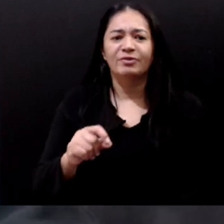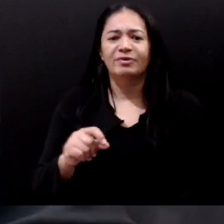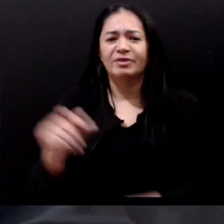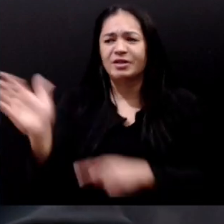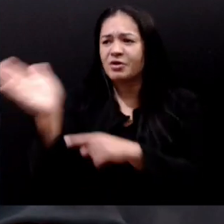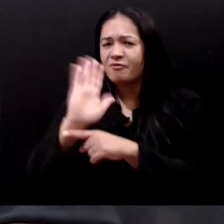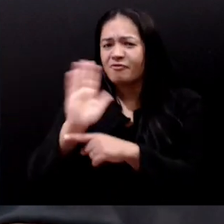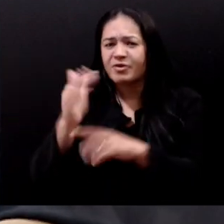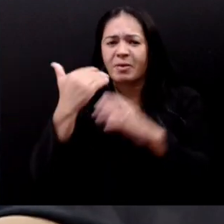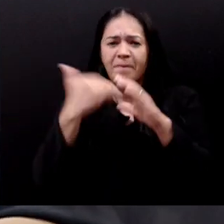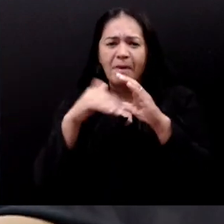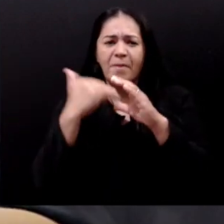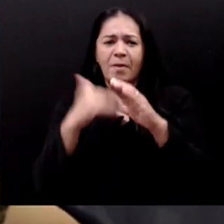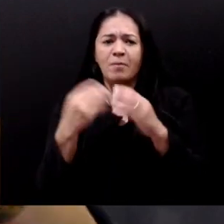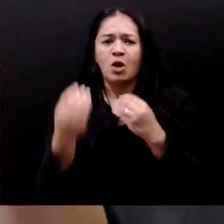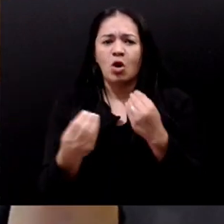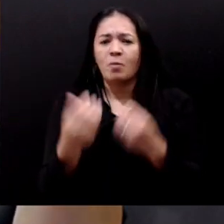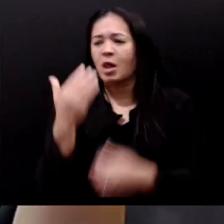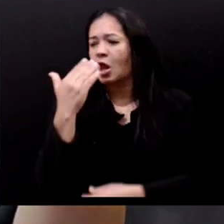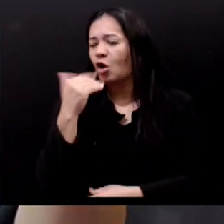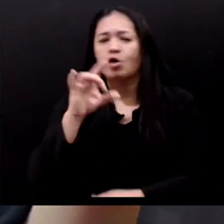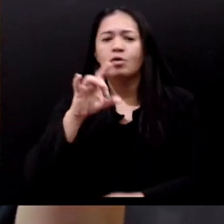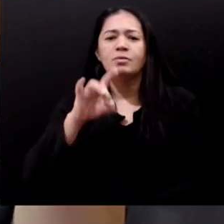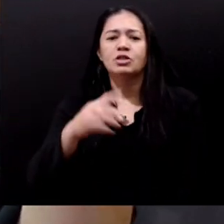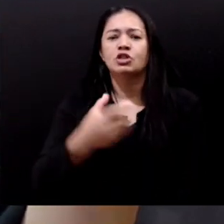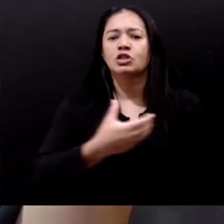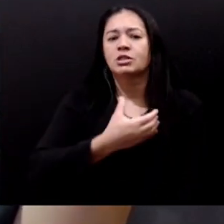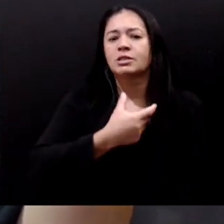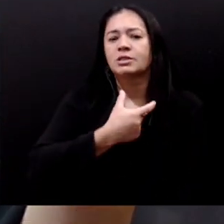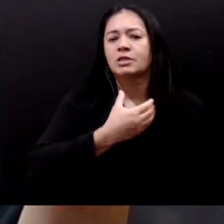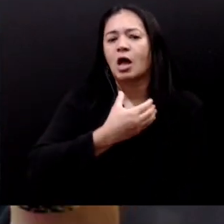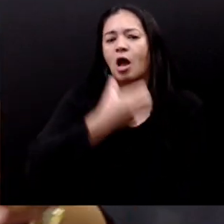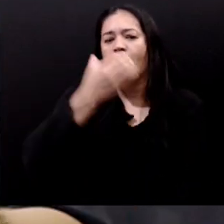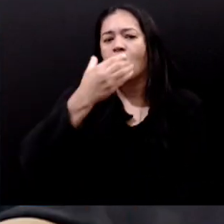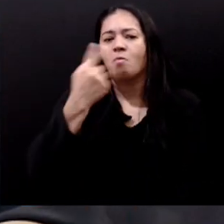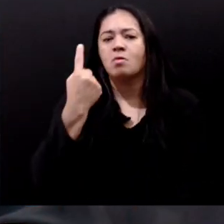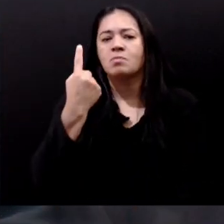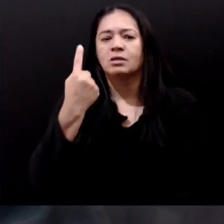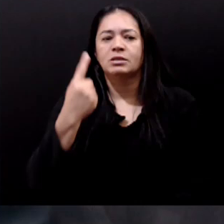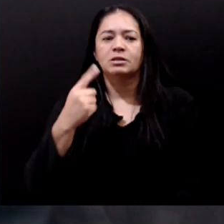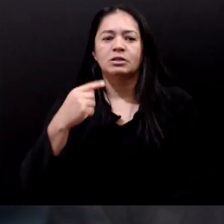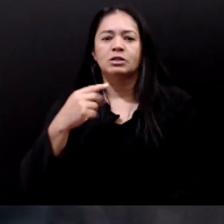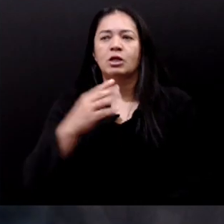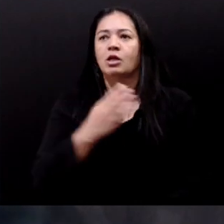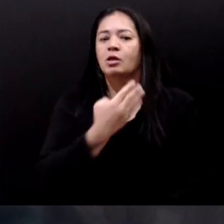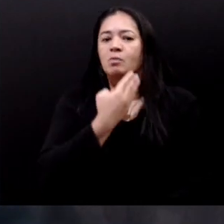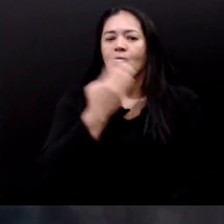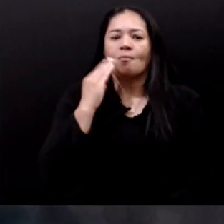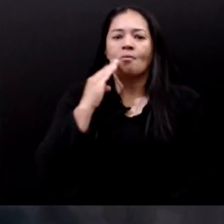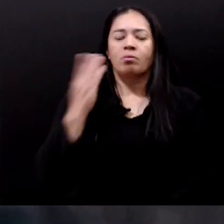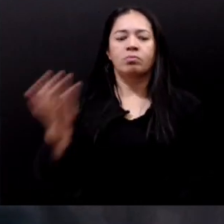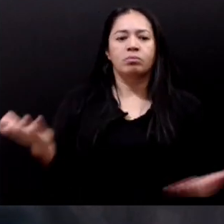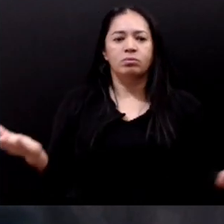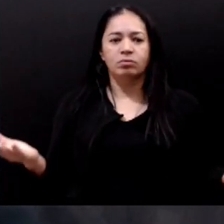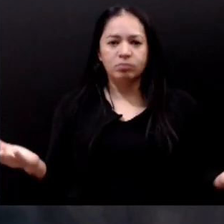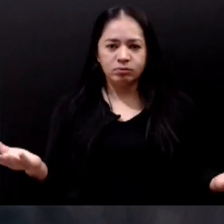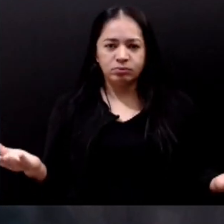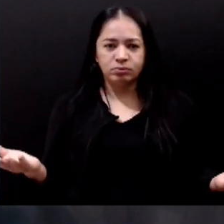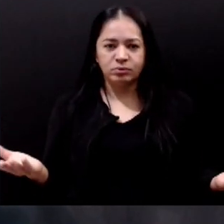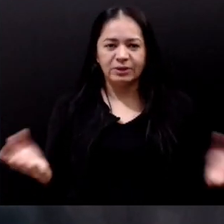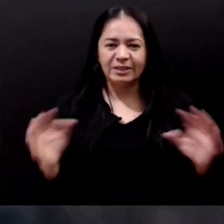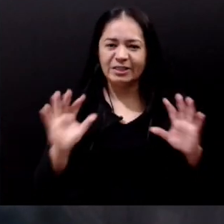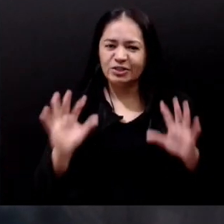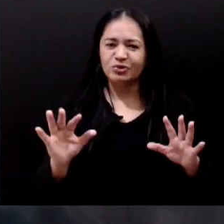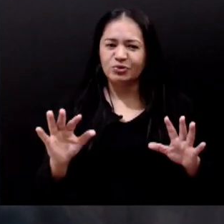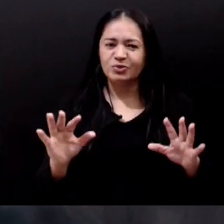ela come só uma maçã por dia e faz o jejum não sei das quantas. E isso causa muito